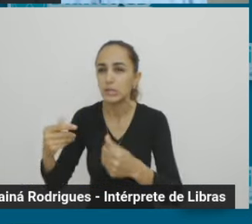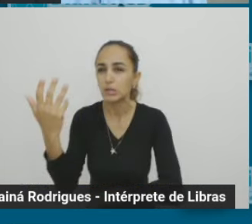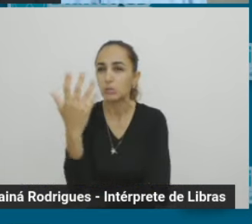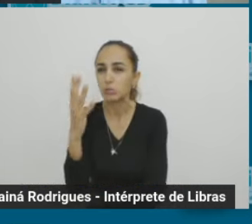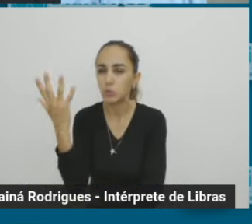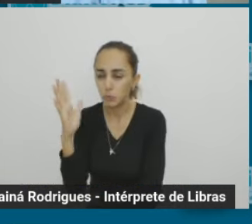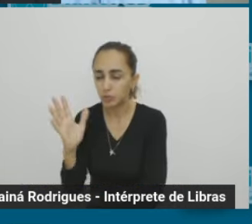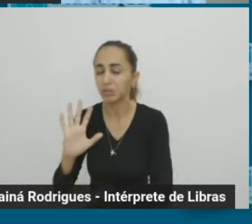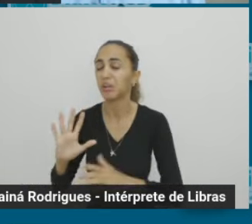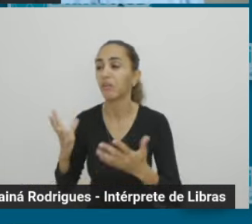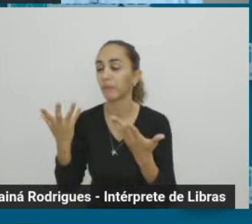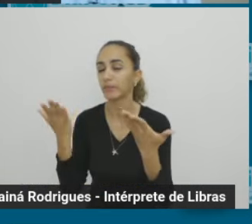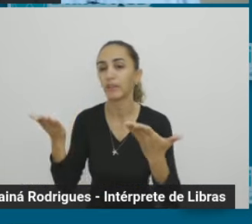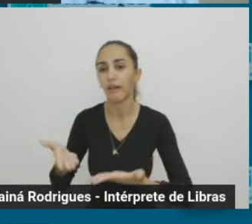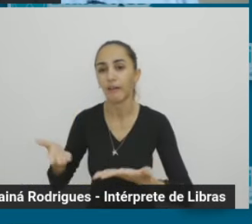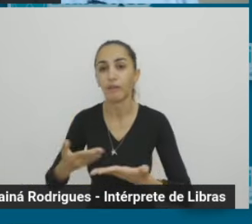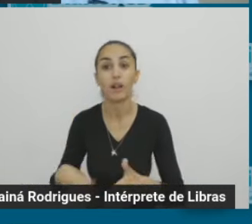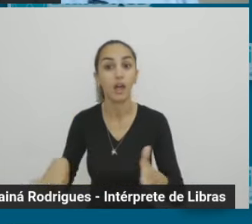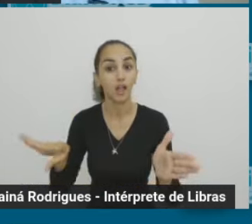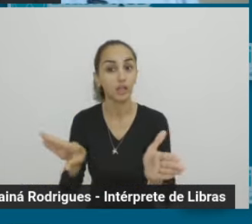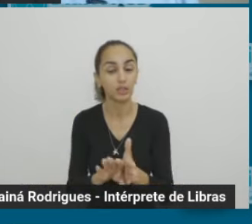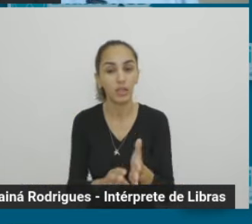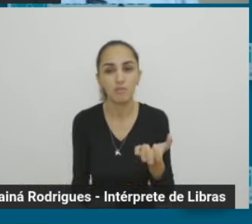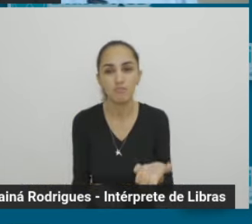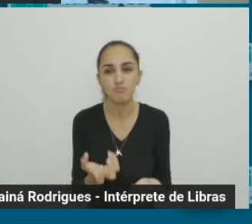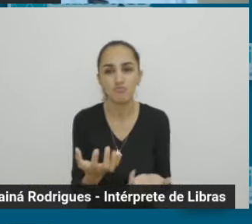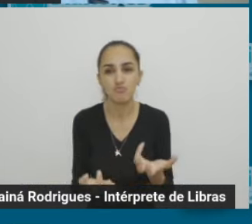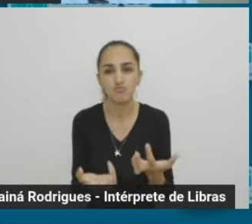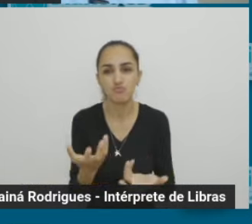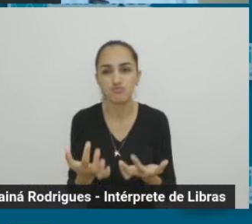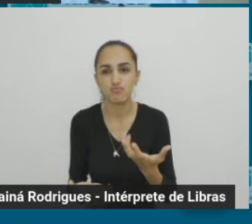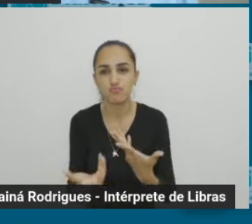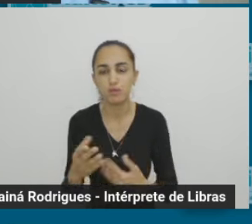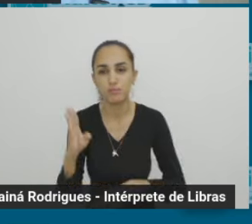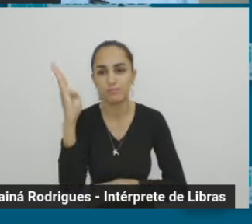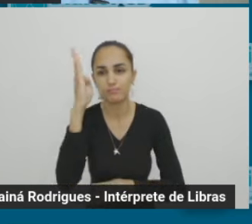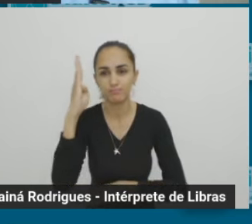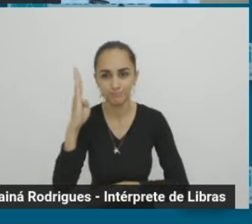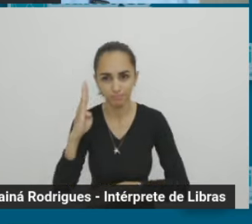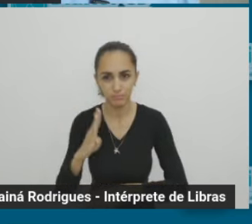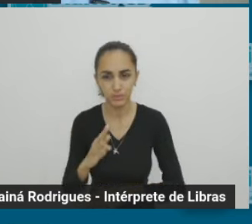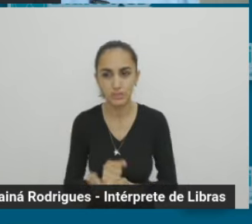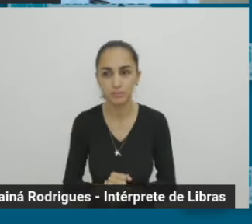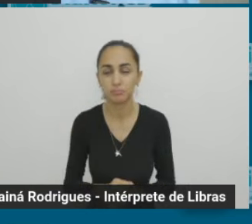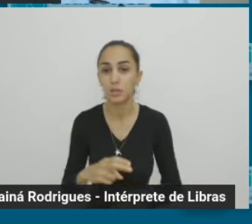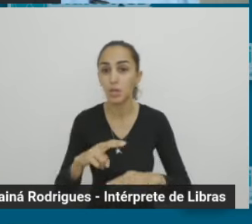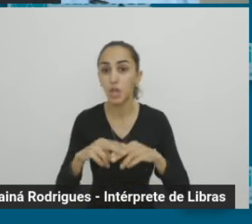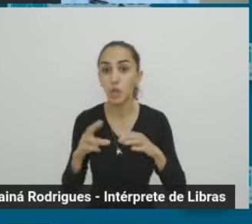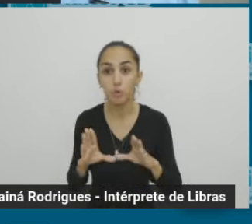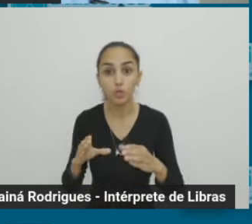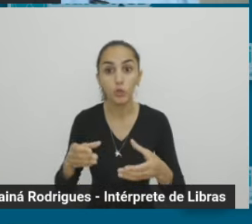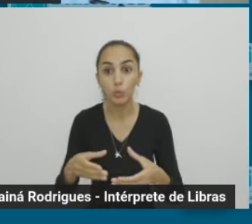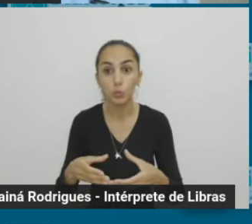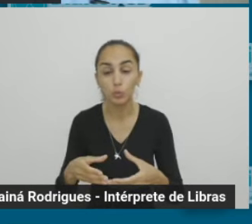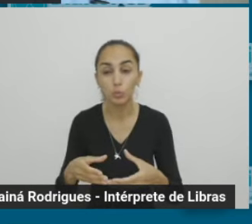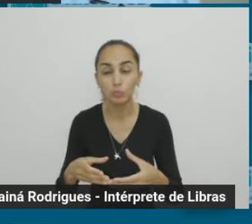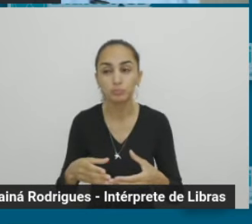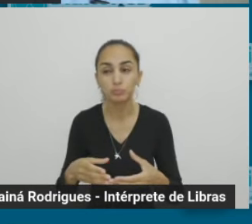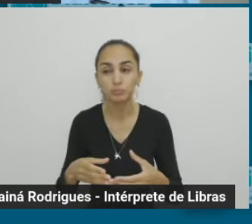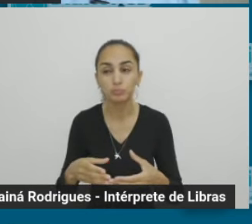vivenciando, até as queimadas que estão fazendo o nosso país arder. E por que uma coletiva? Porque